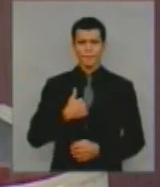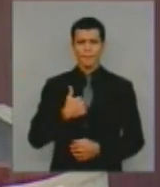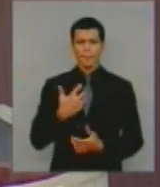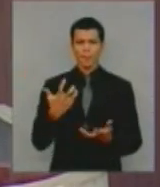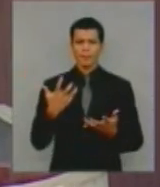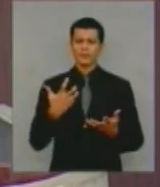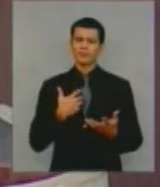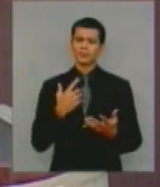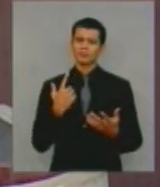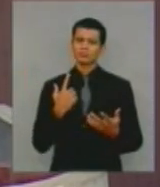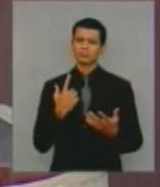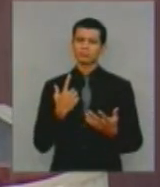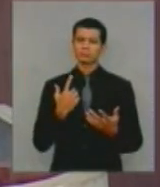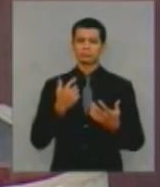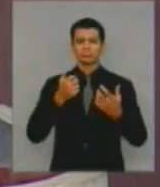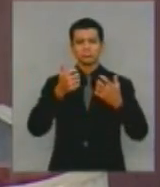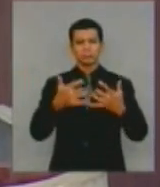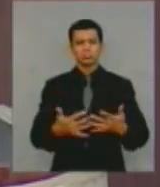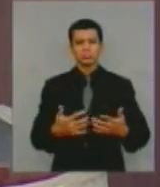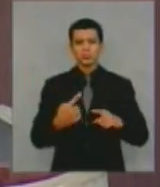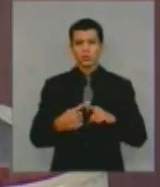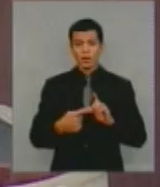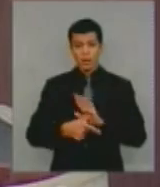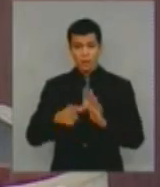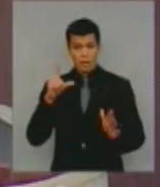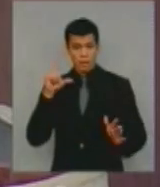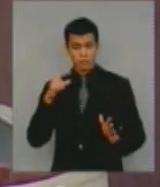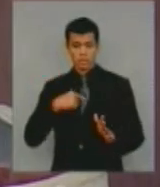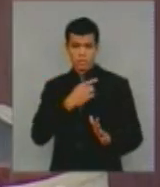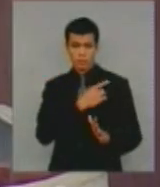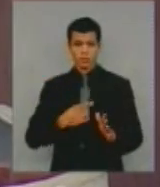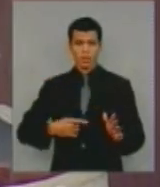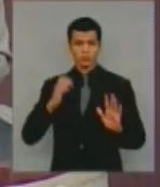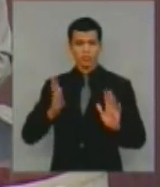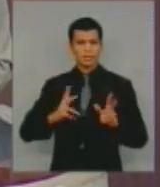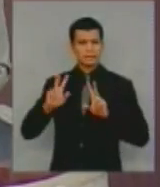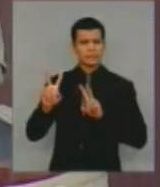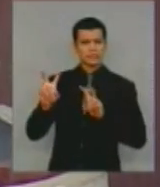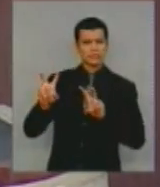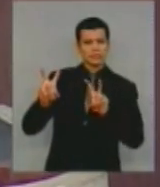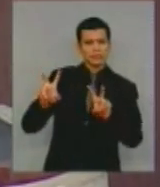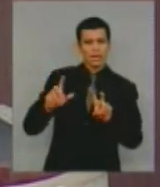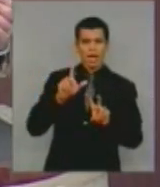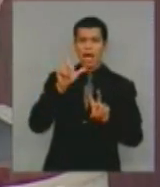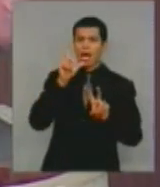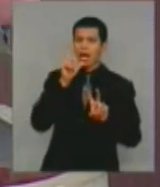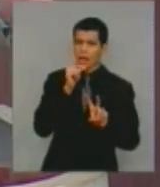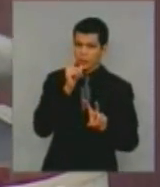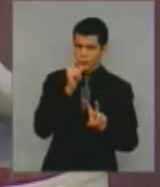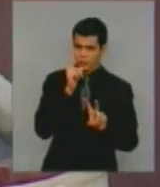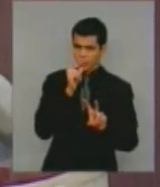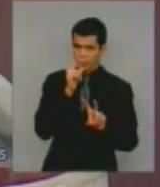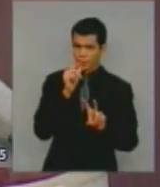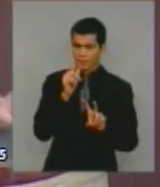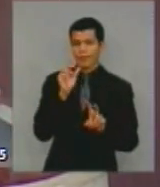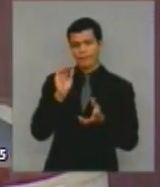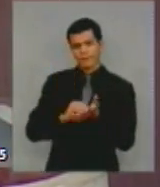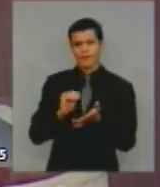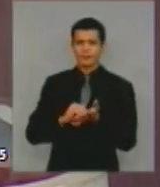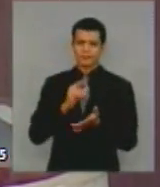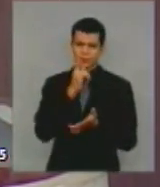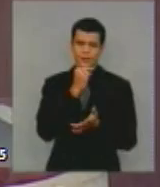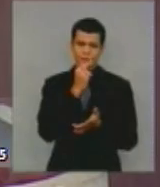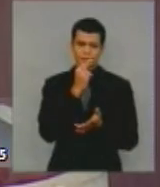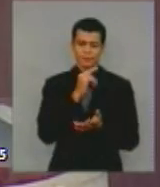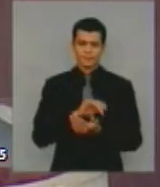retomar, dialogando inclusive com os deputados que me precederam, sobre água, ou sobre a falta da água. Só